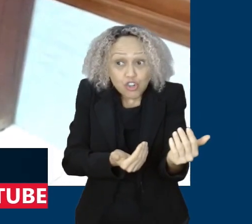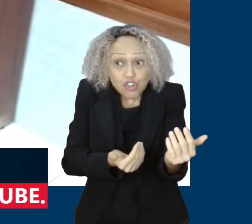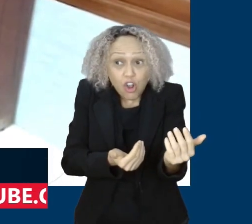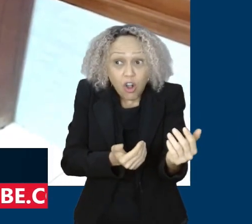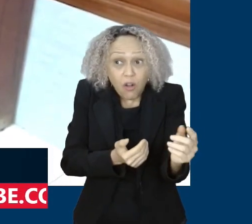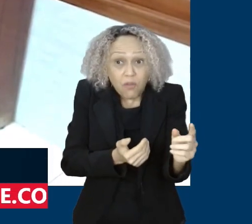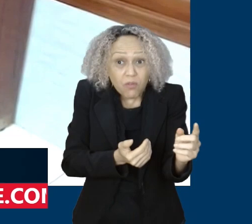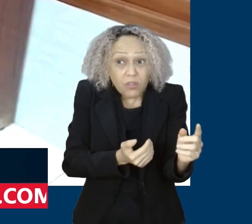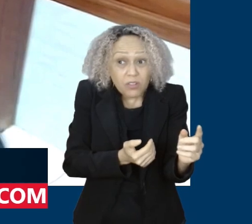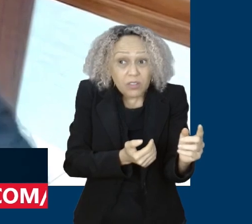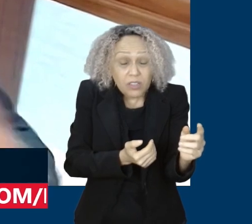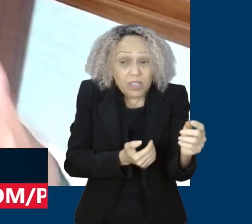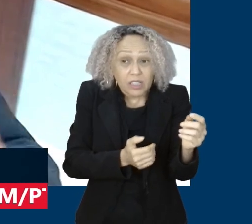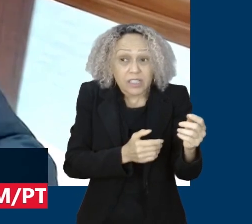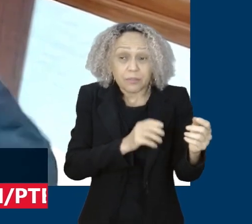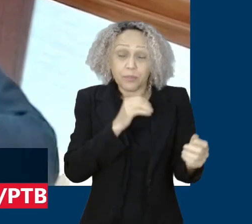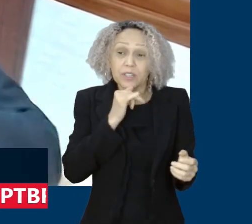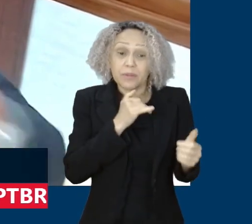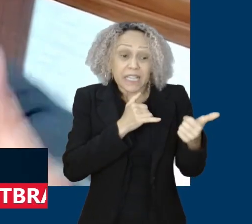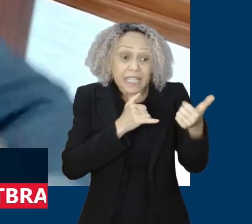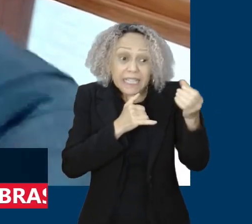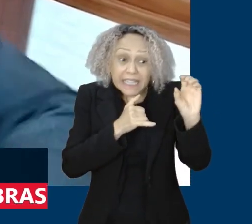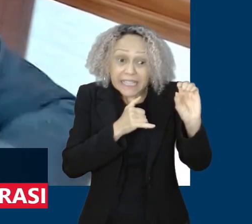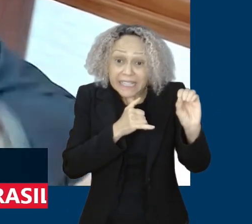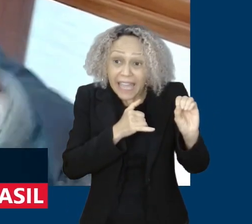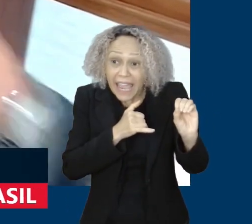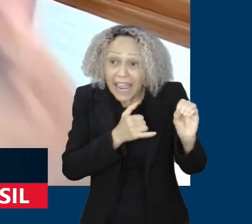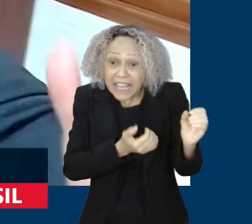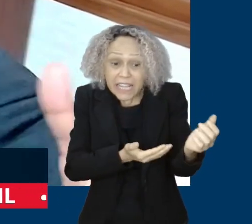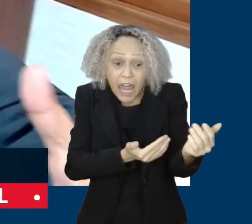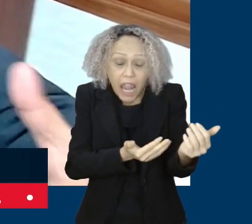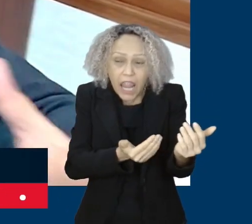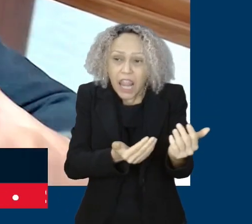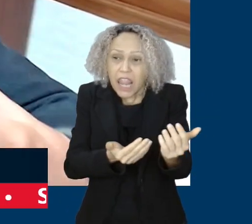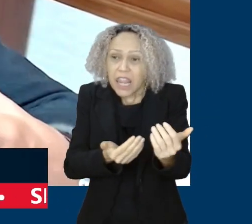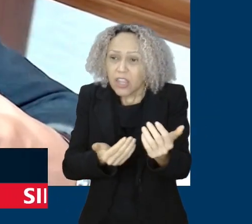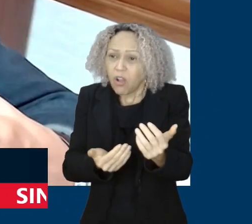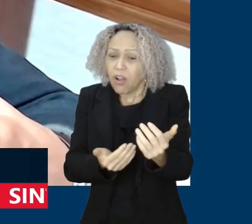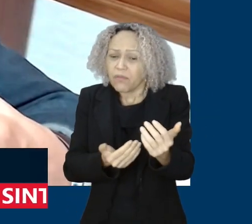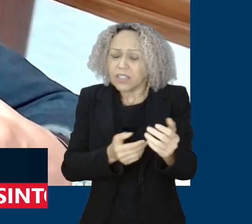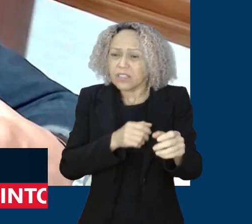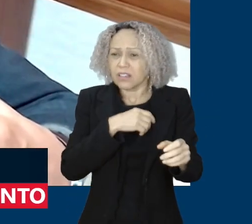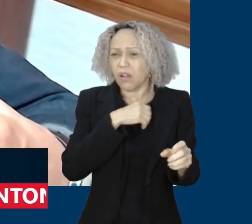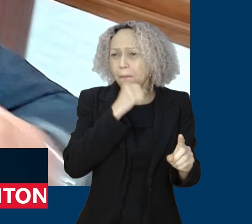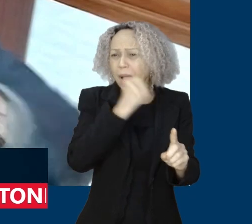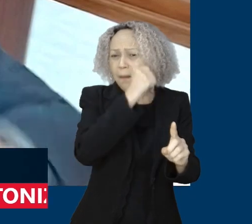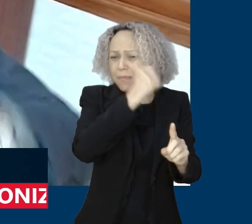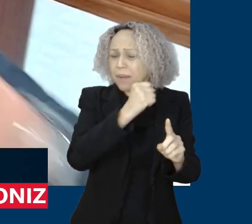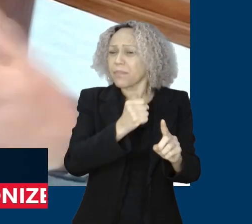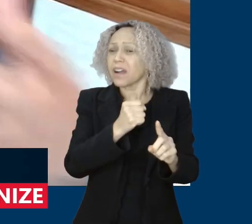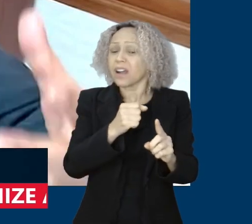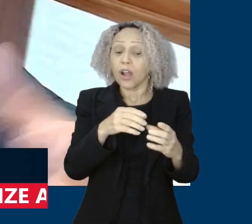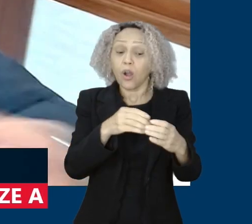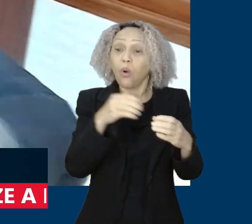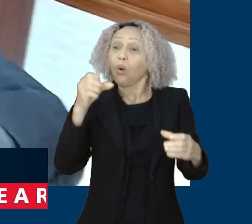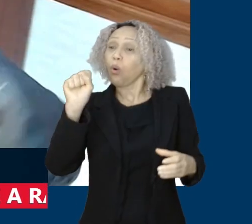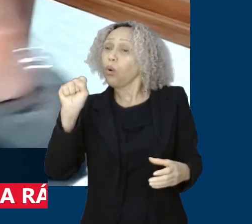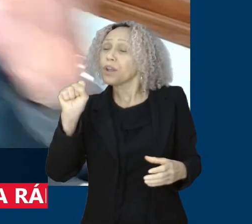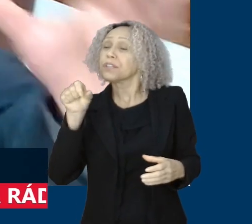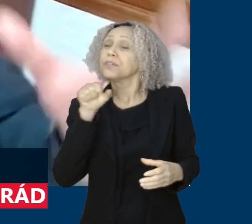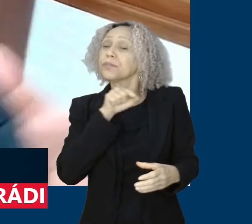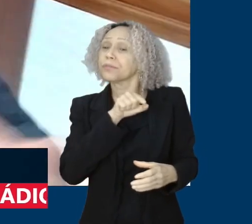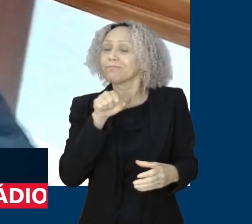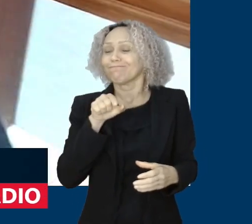8 são negros. Então, tudo isso, com essa nova cultura, com essa visão, que eu uso muito das políticas